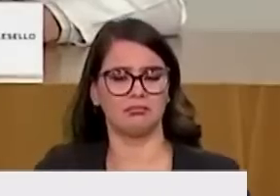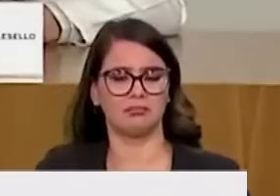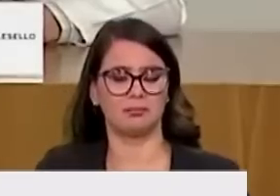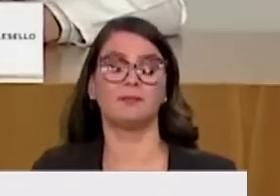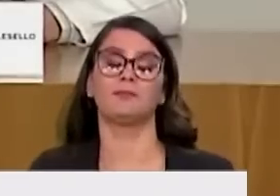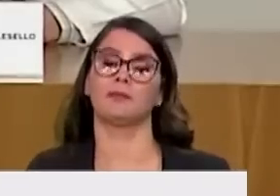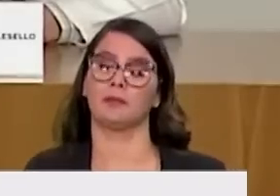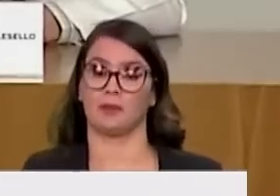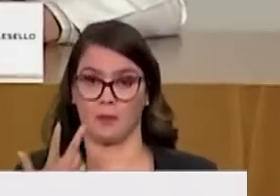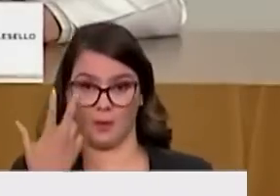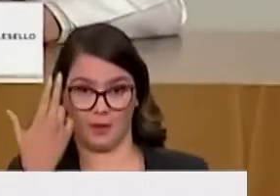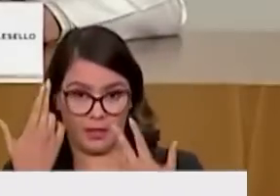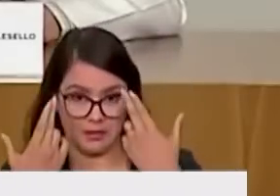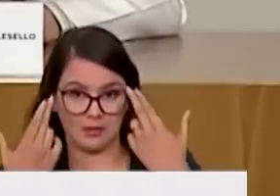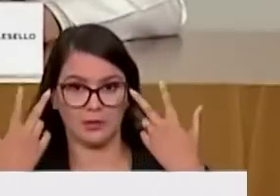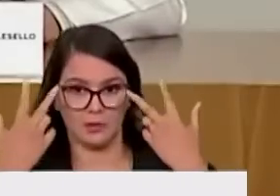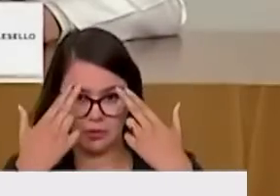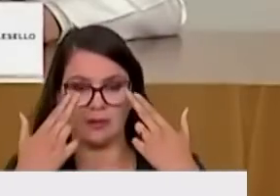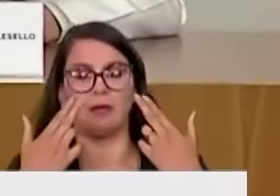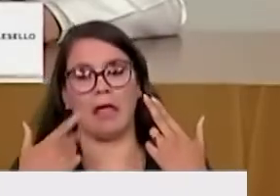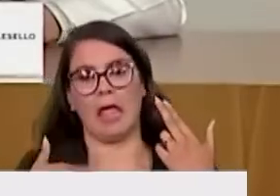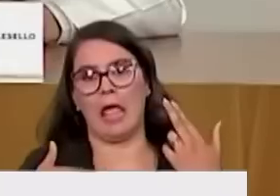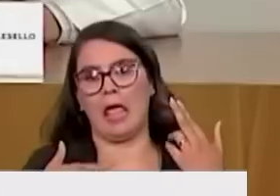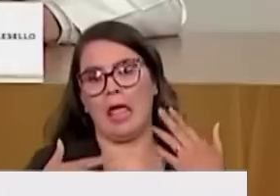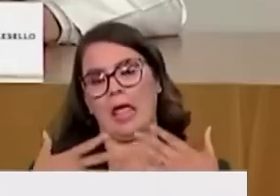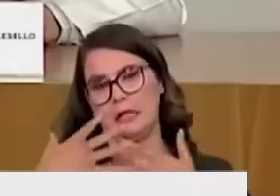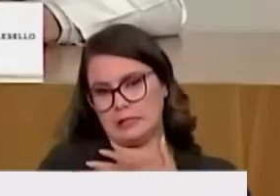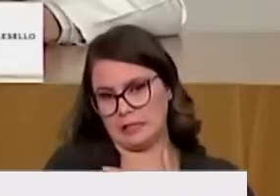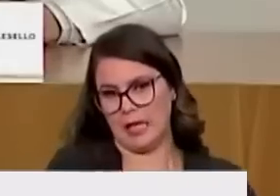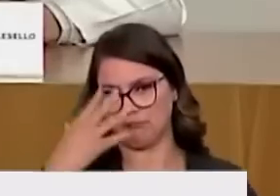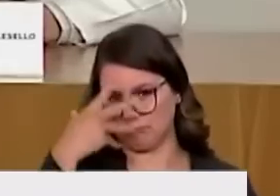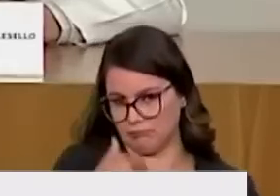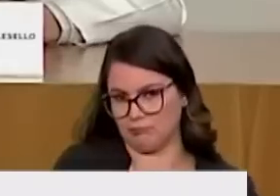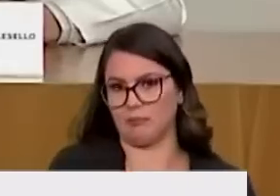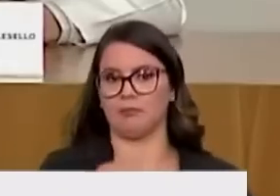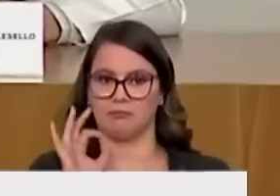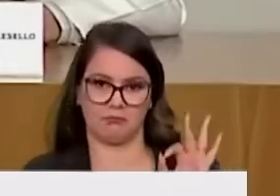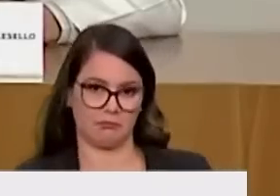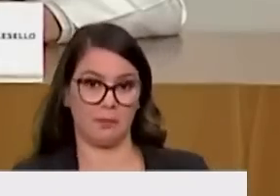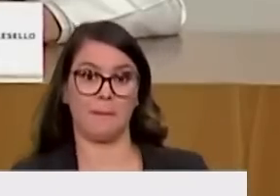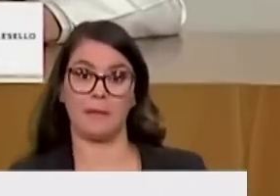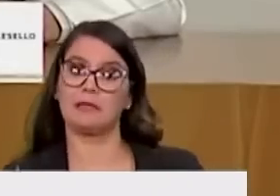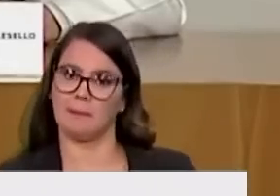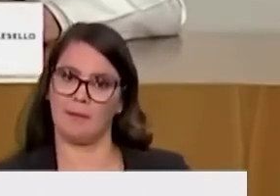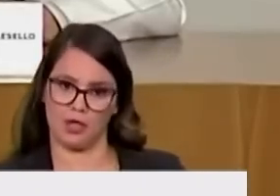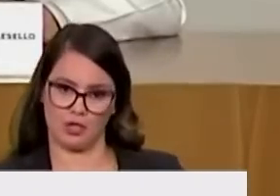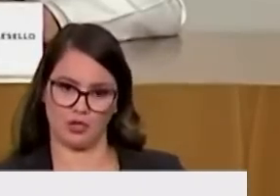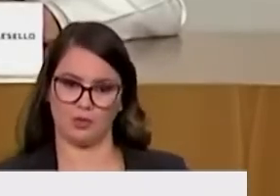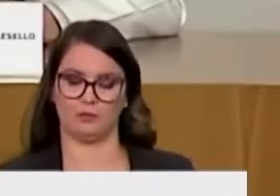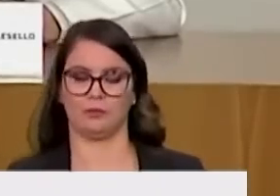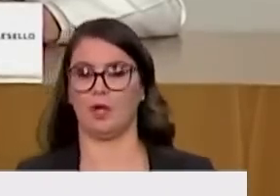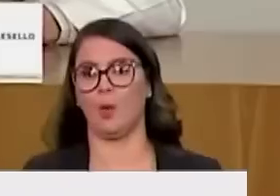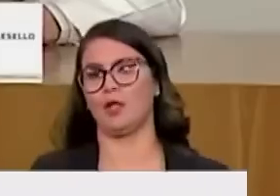esse procedimento é estético médico, que você chama assim, né? É medicação médica mesmo, não é por